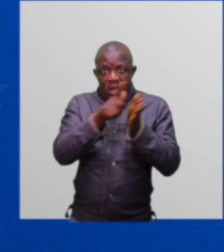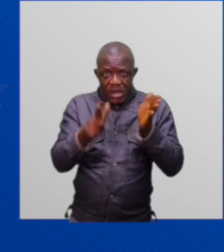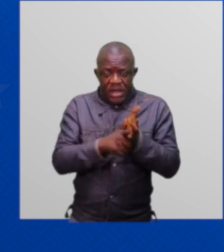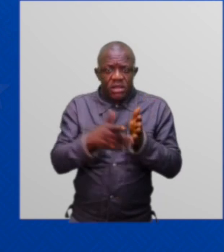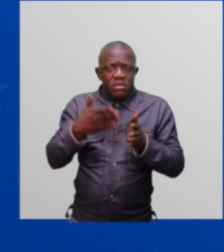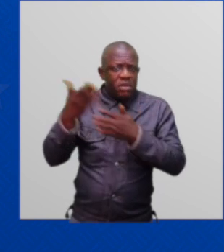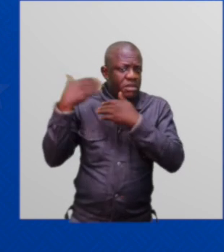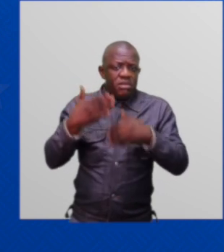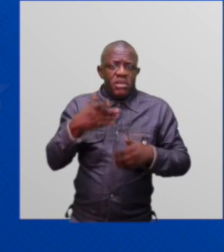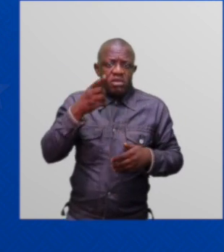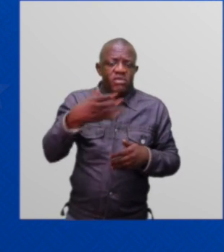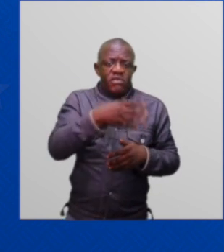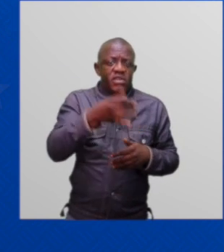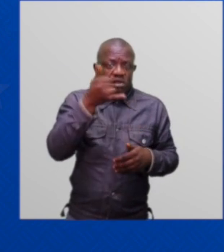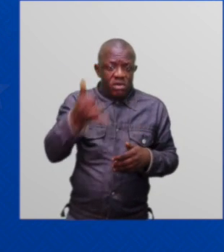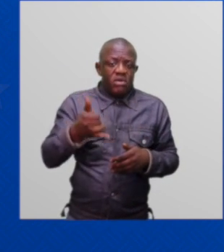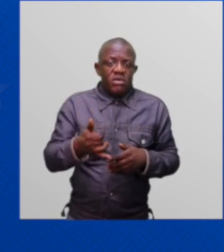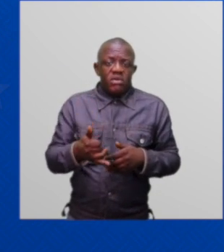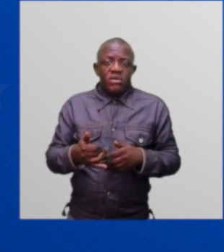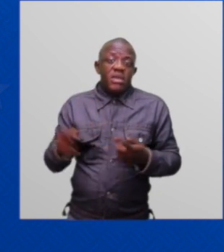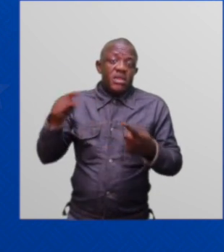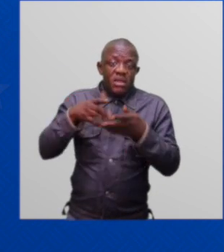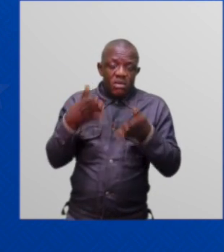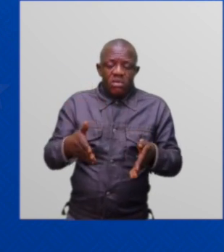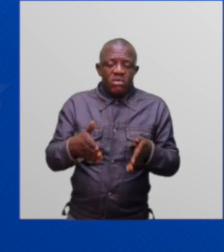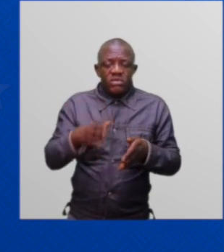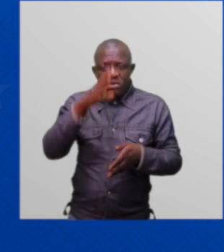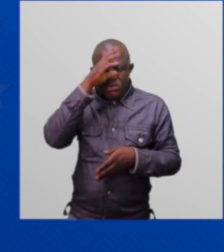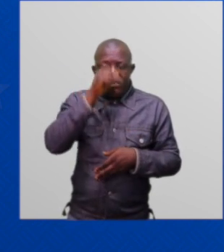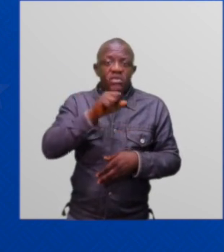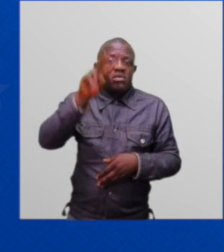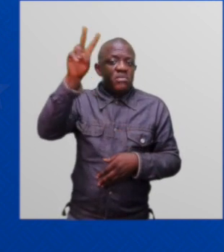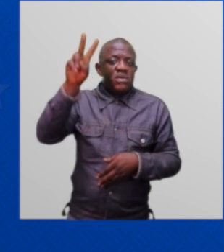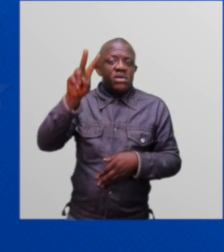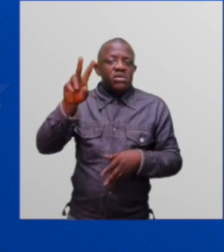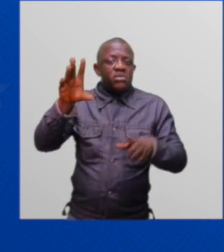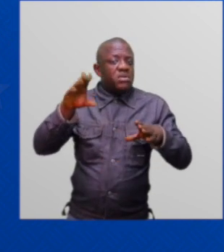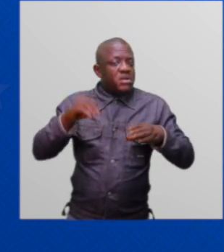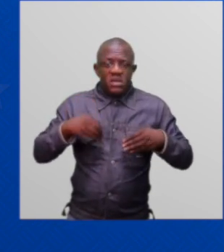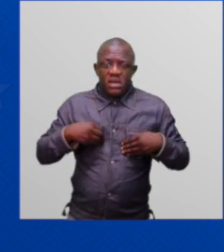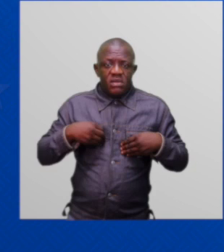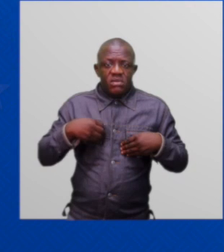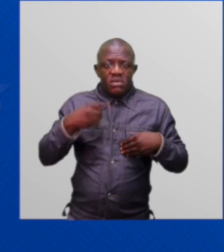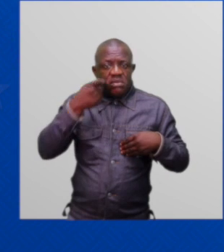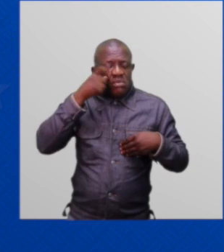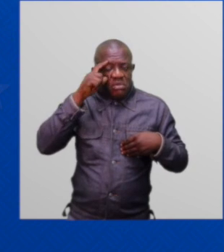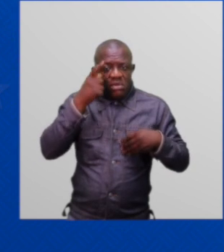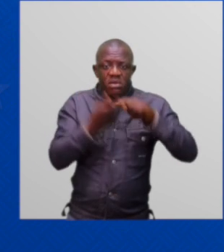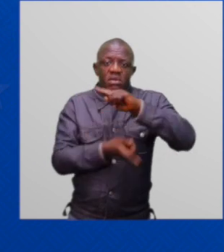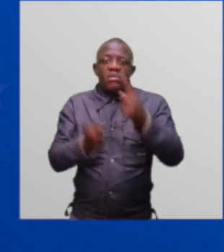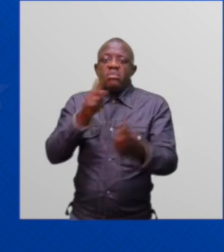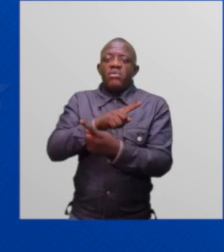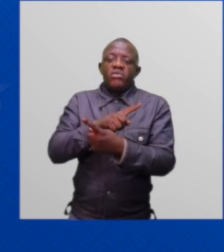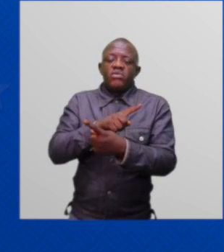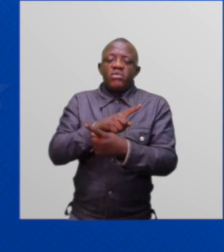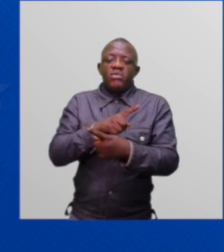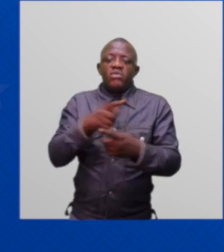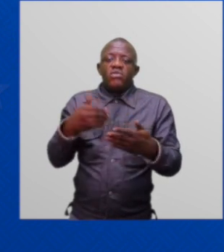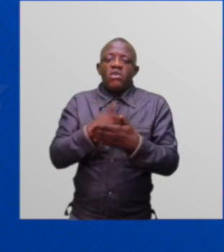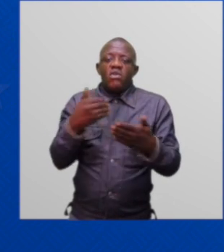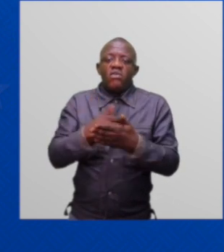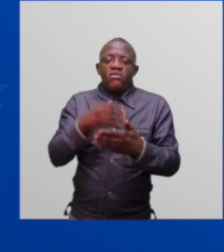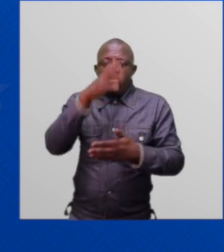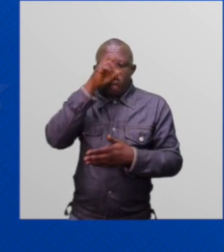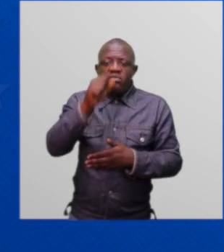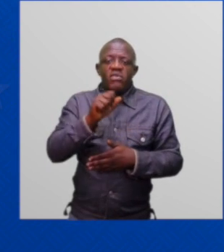1992 e, desde então, o MPLA tem sido uma força de bloqueio, adiando a sua implementação